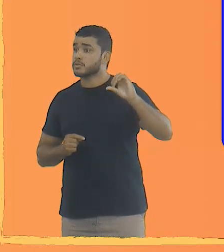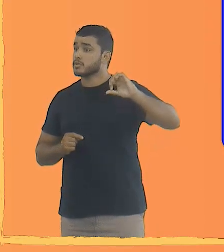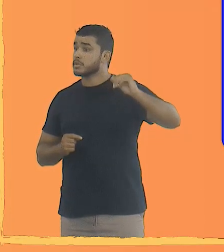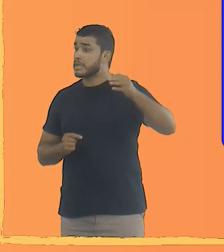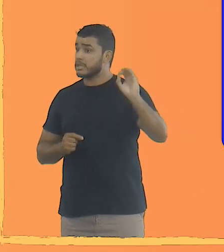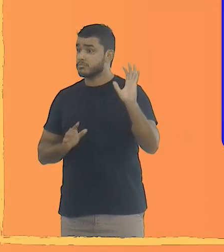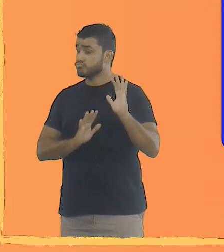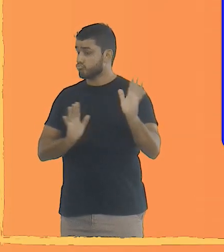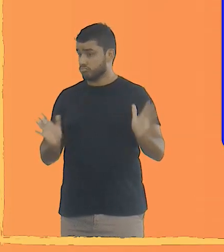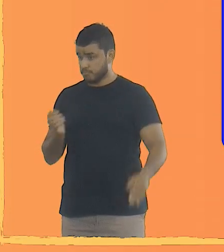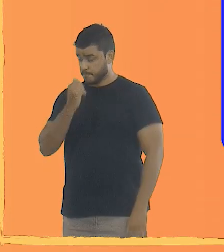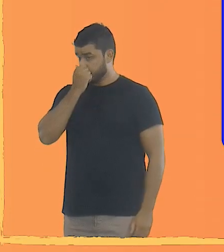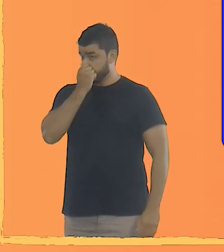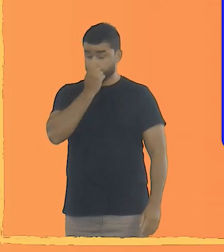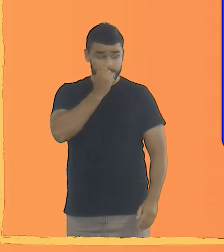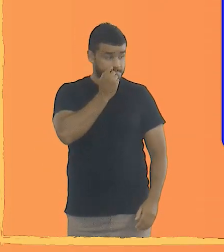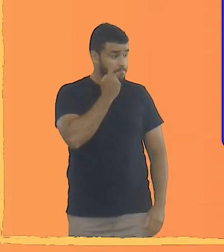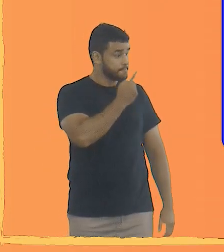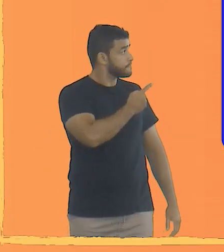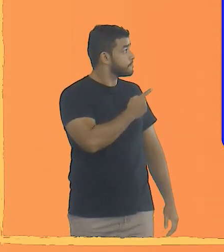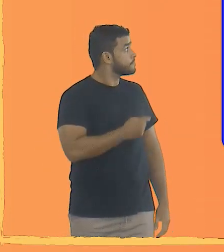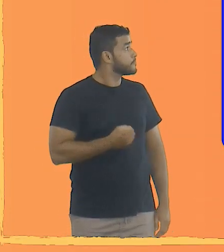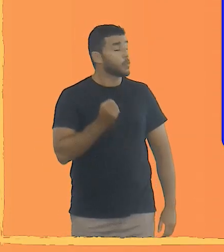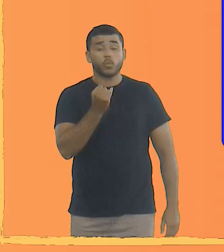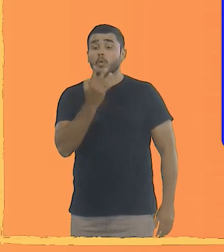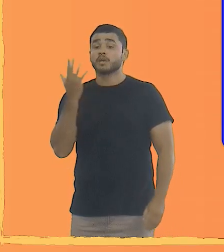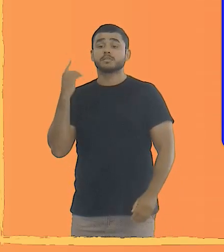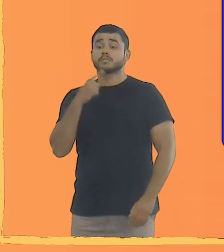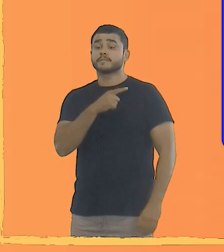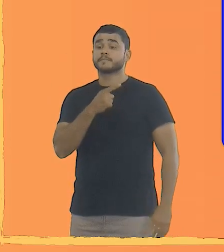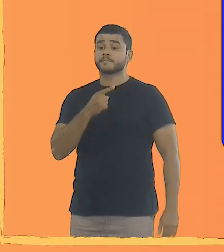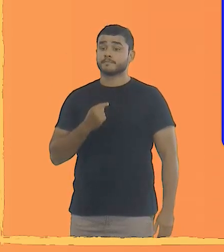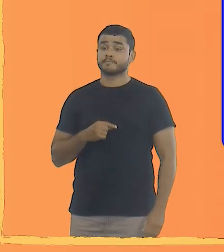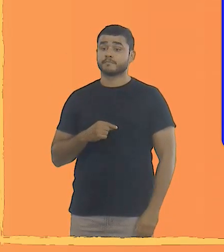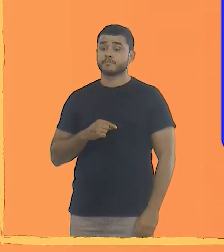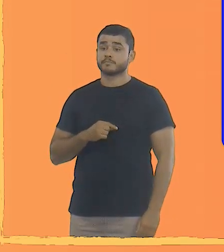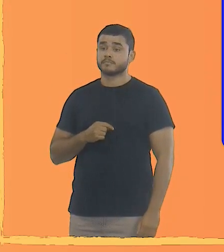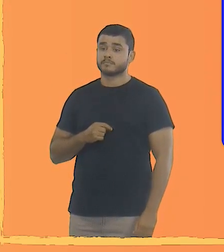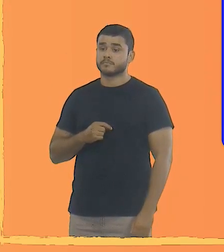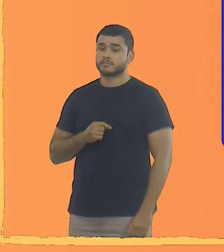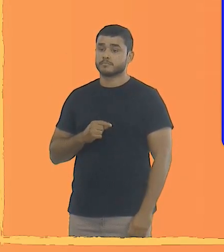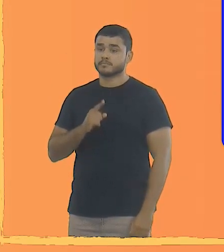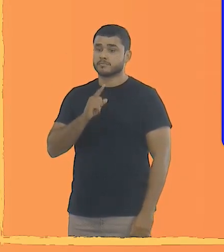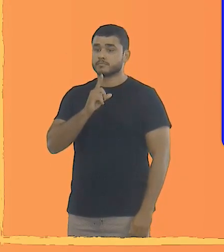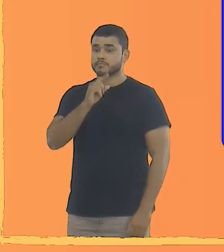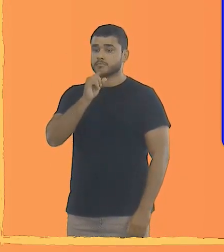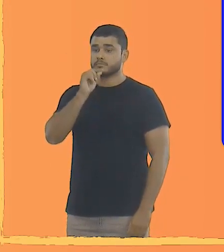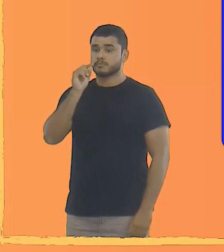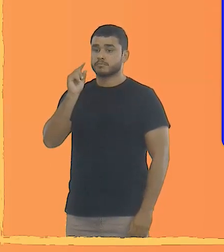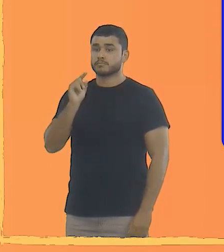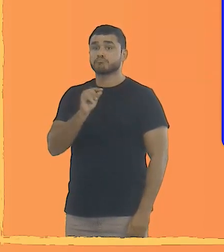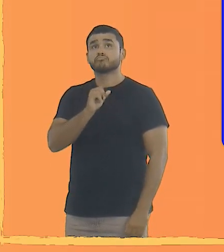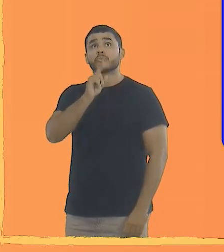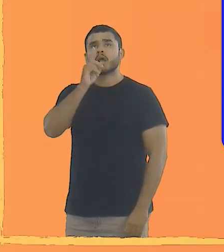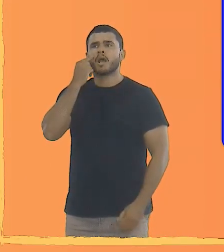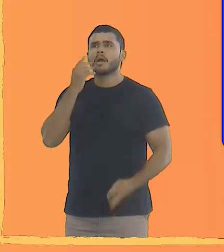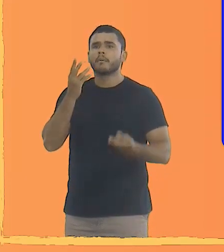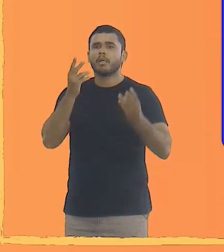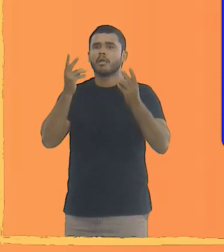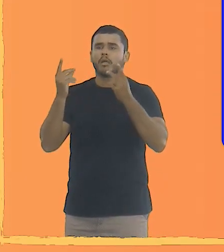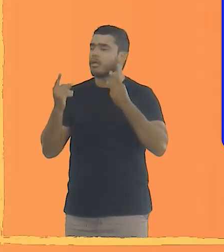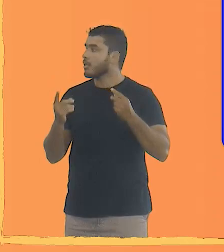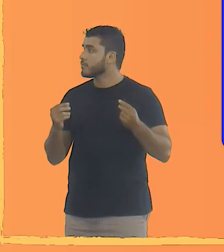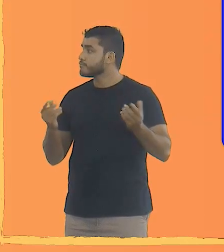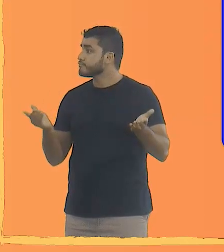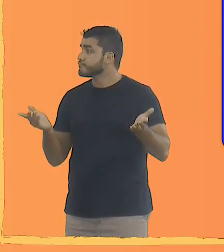ó, quantos palitos eu tenho nessa figura? Aí já vai dar um pouco mais de trabalho. Mas a técnica que eu vou ter que